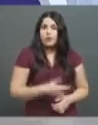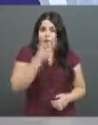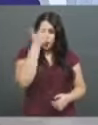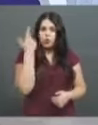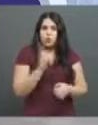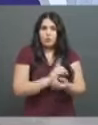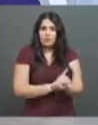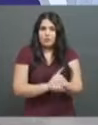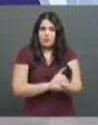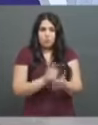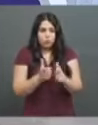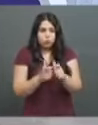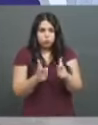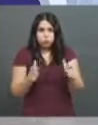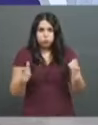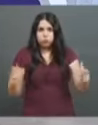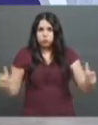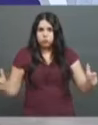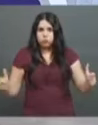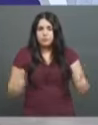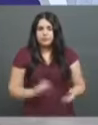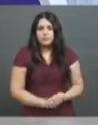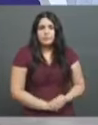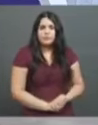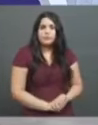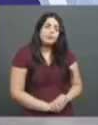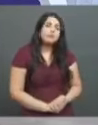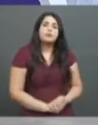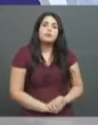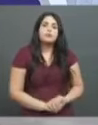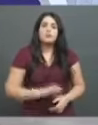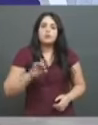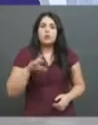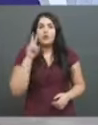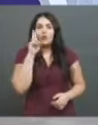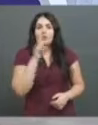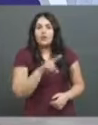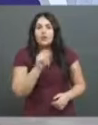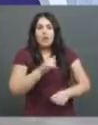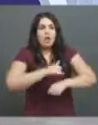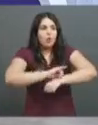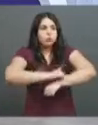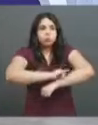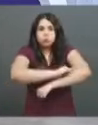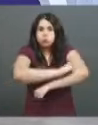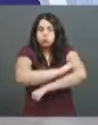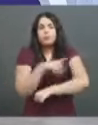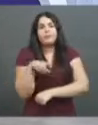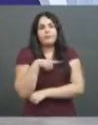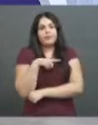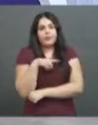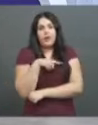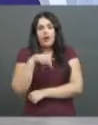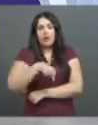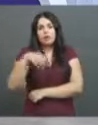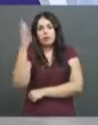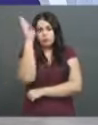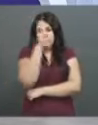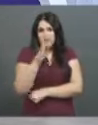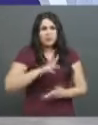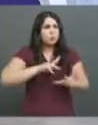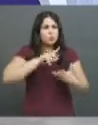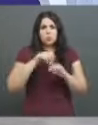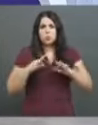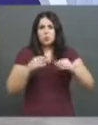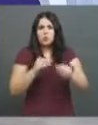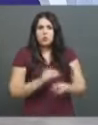proporção gigantesca. Basta a gente ver aí a epidemia de obesos, né, no Brasil, no mundo inteiro,